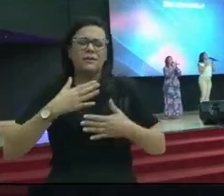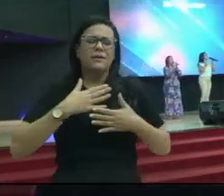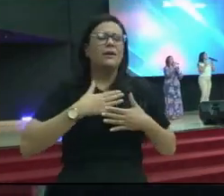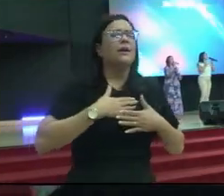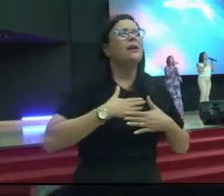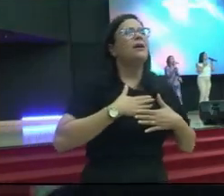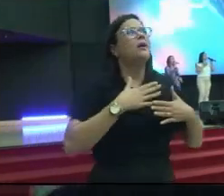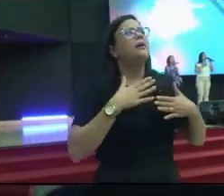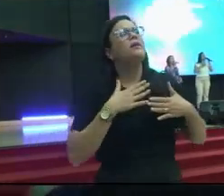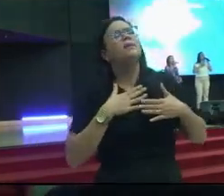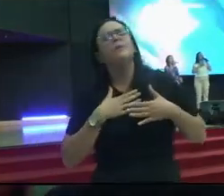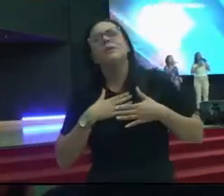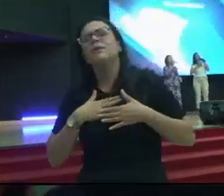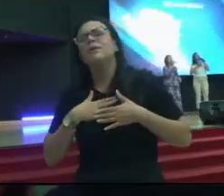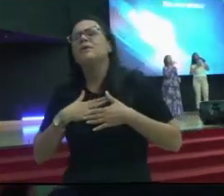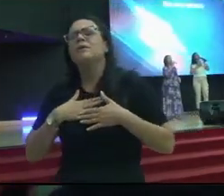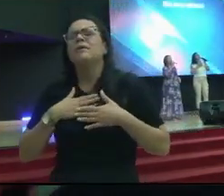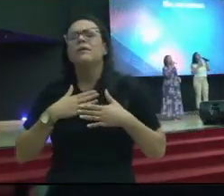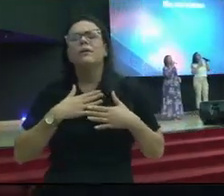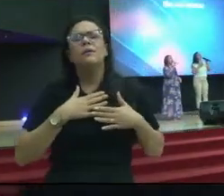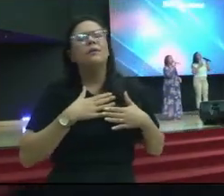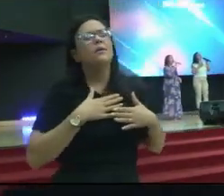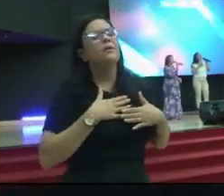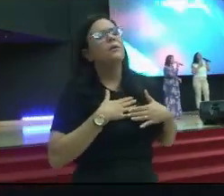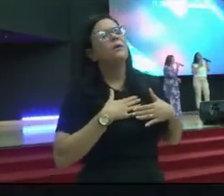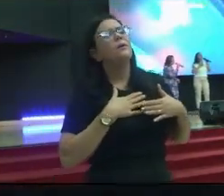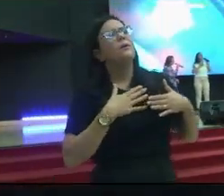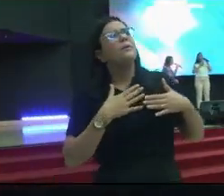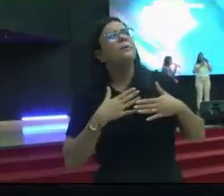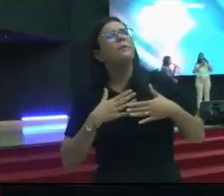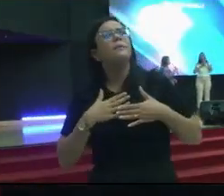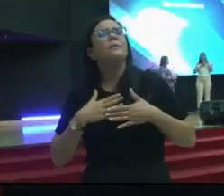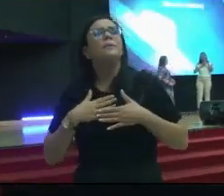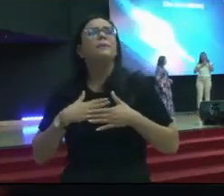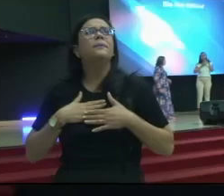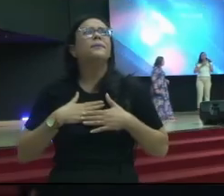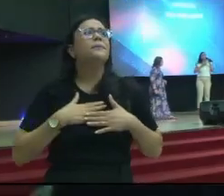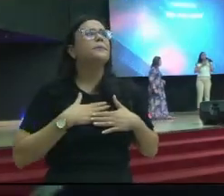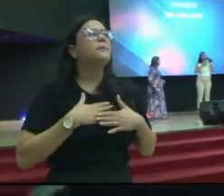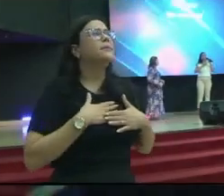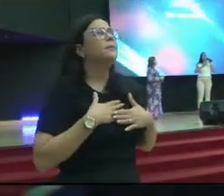Ele me amou.